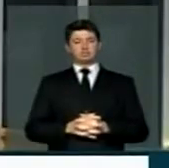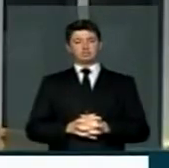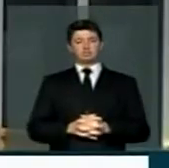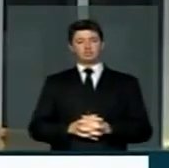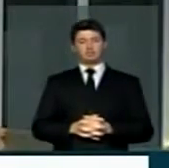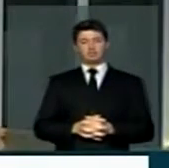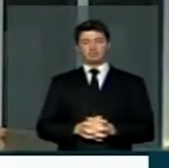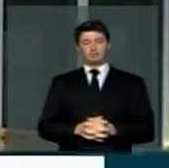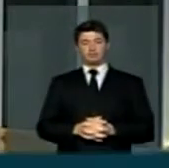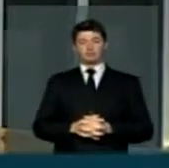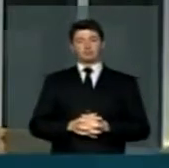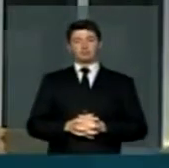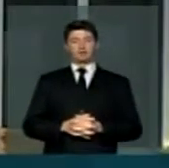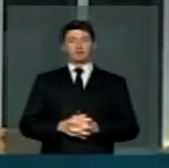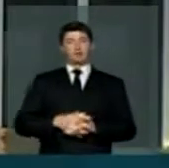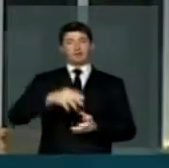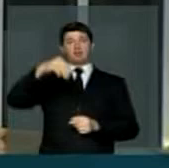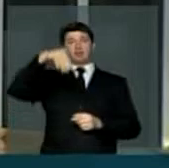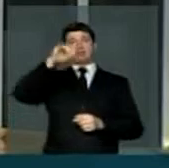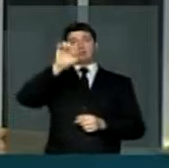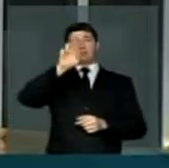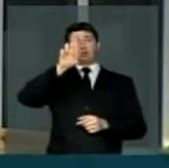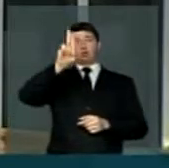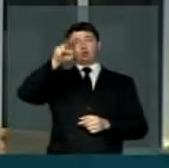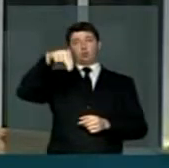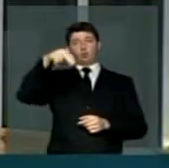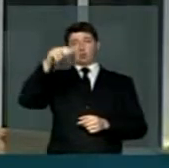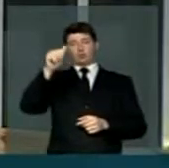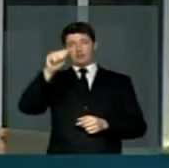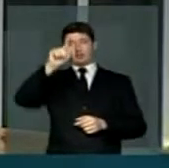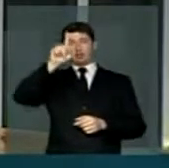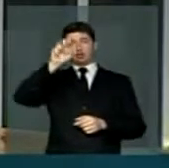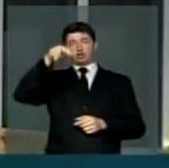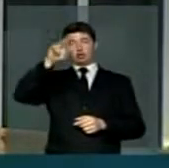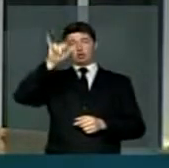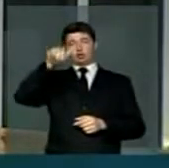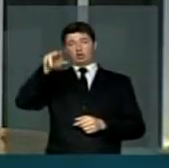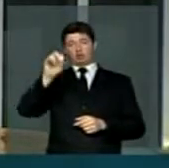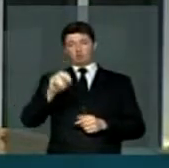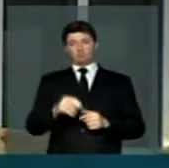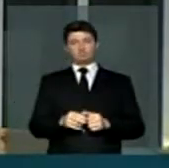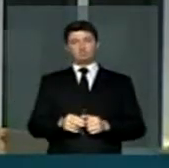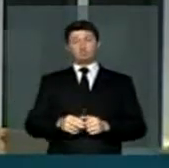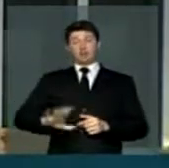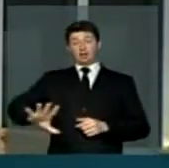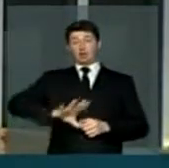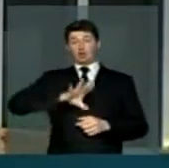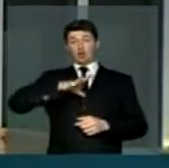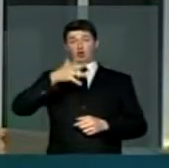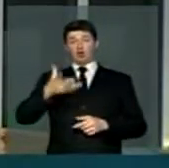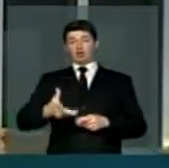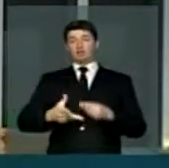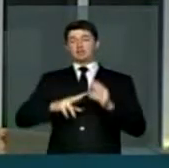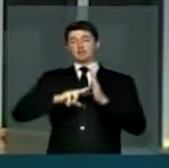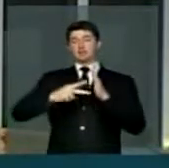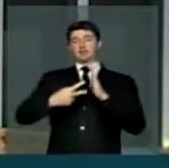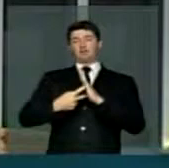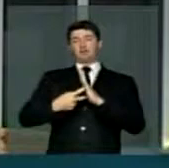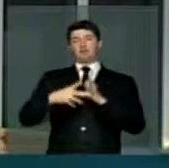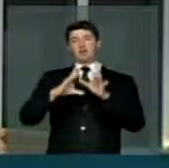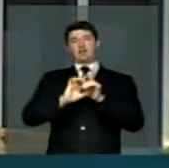Carta de Miruna Genuína, filho do deputado José Genuíno. A coragem é o que dá sentido à